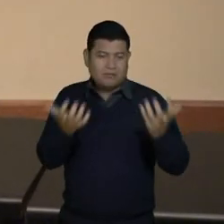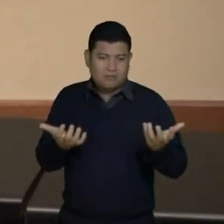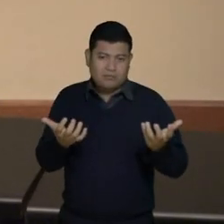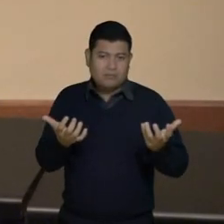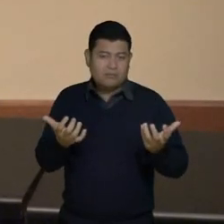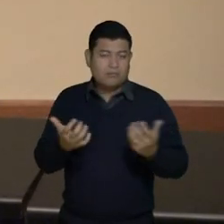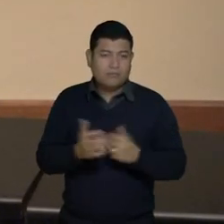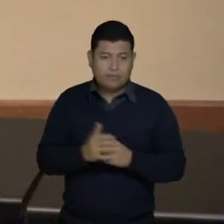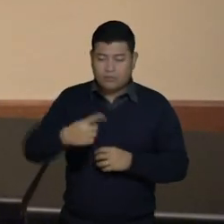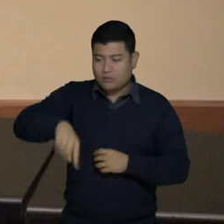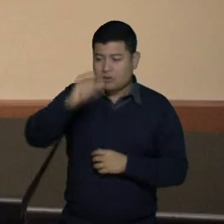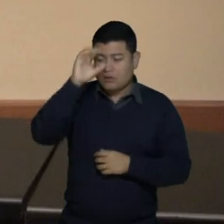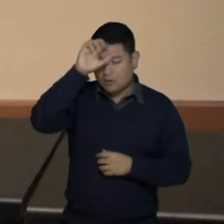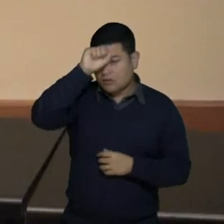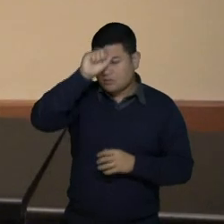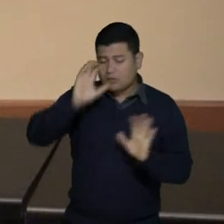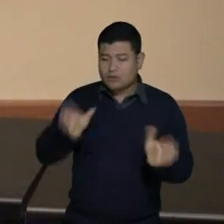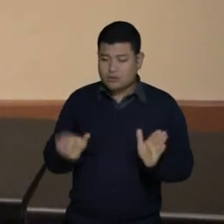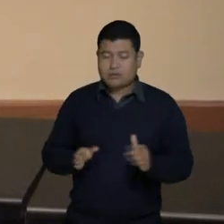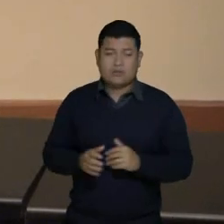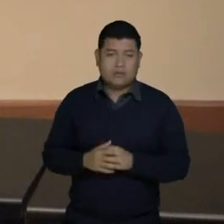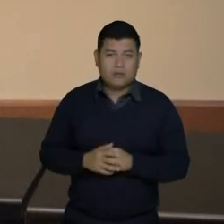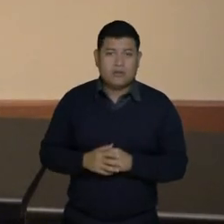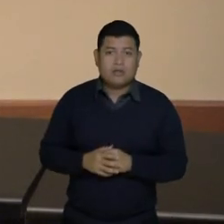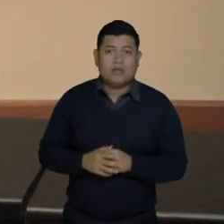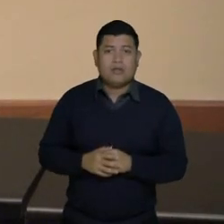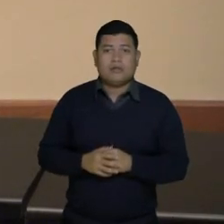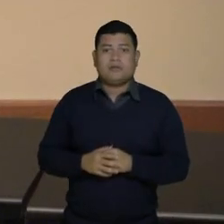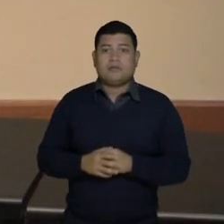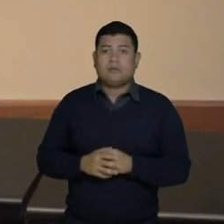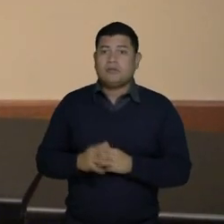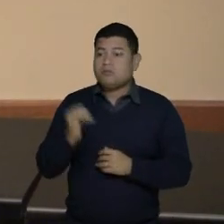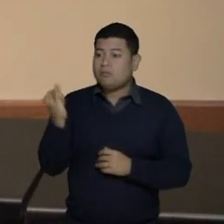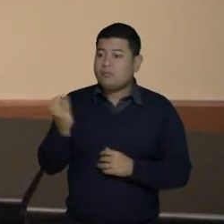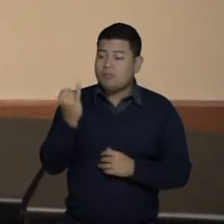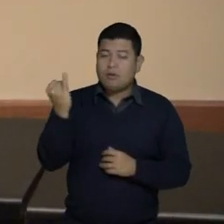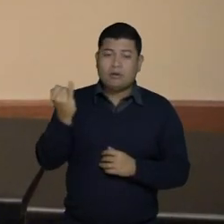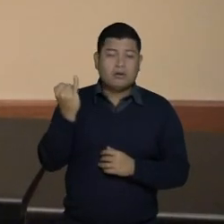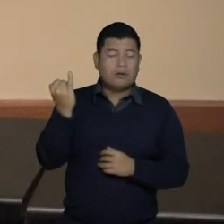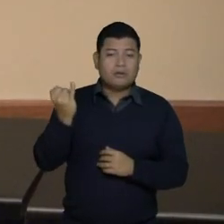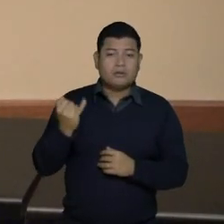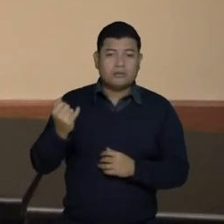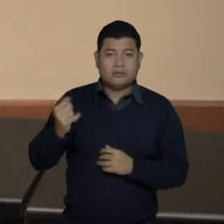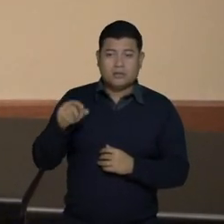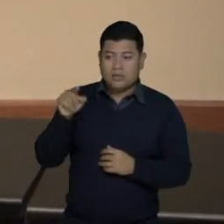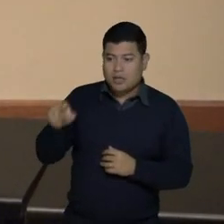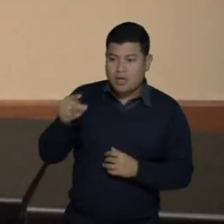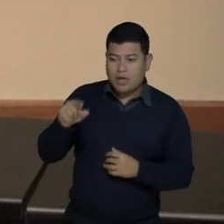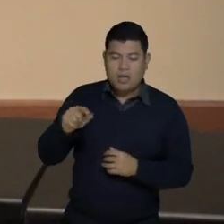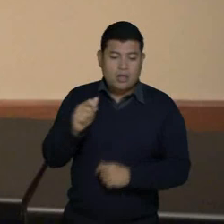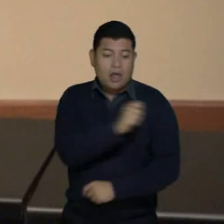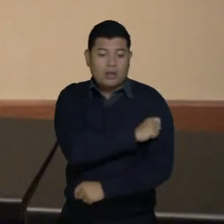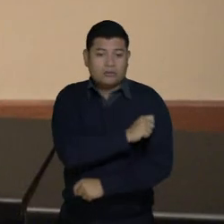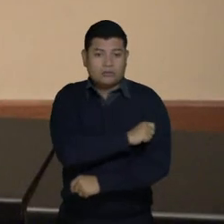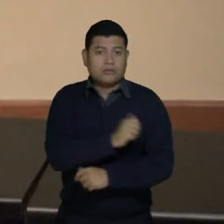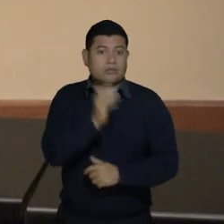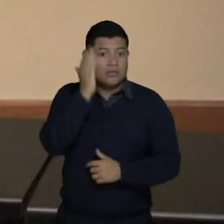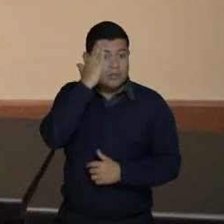né gente como é importante o nossos nossos estudantes saberem ler